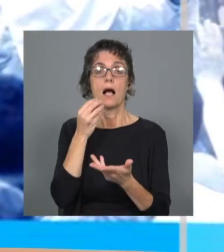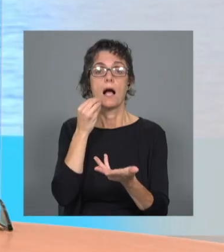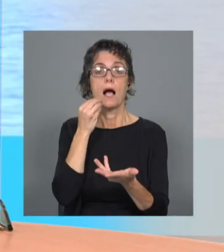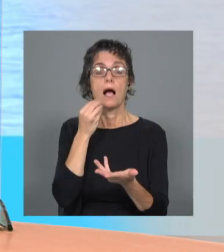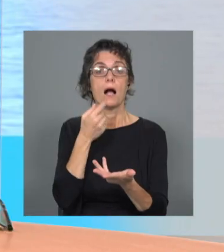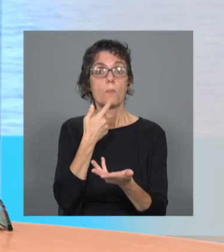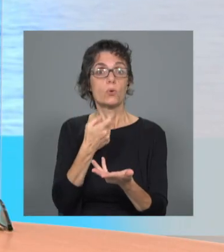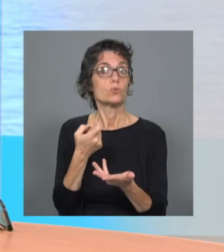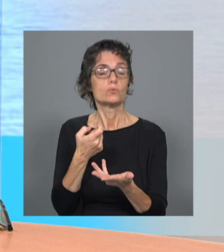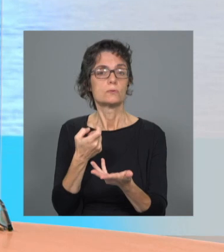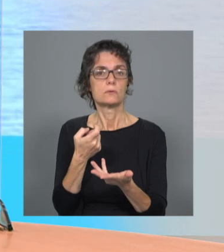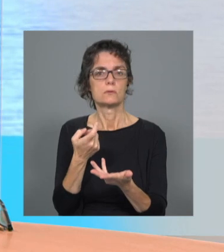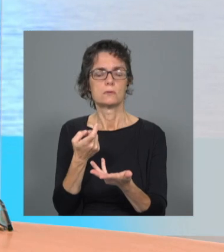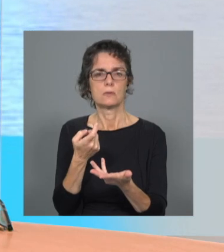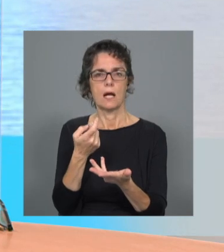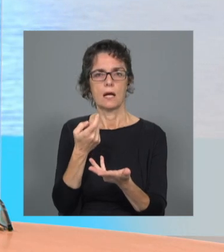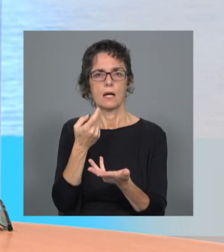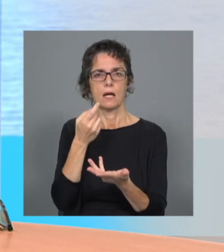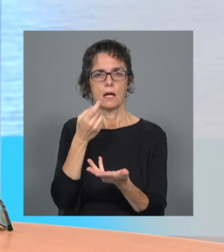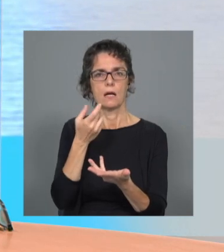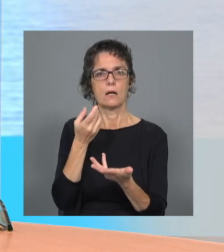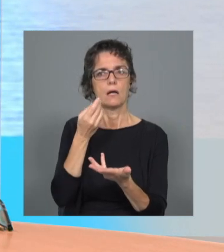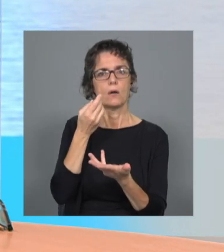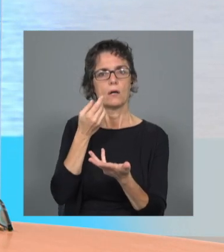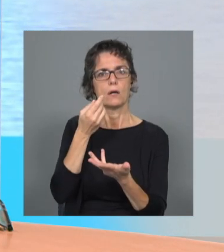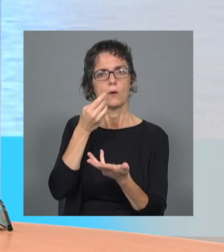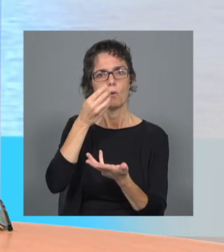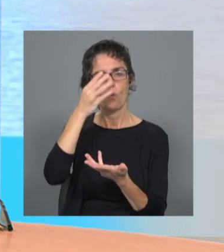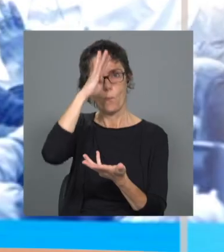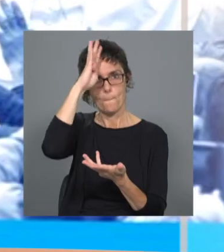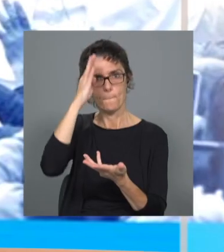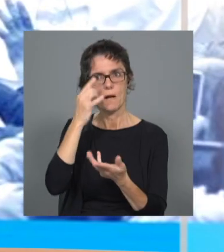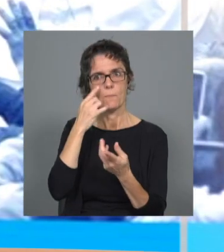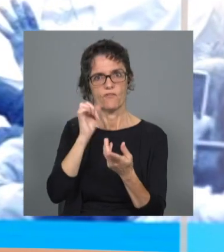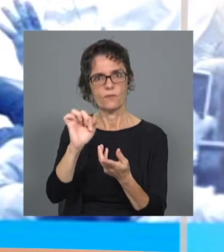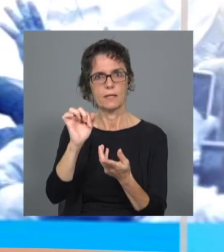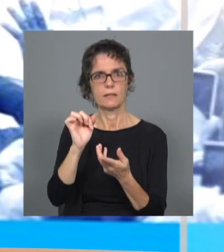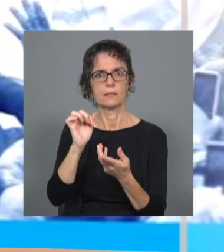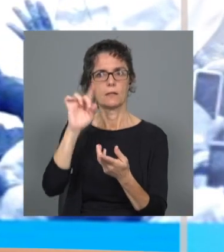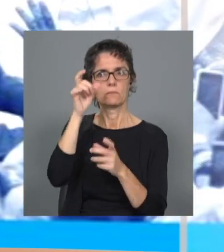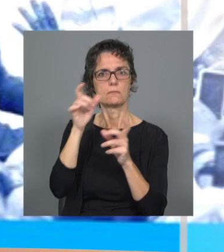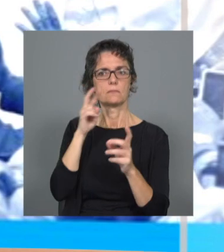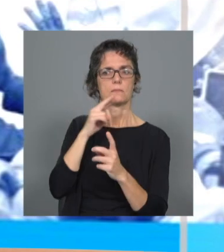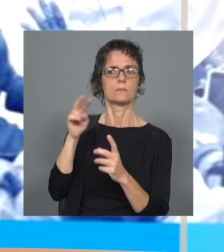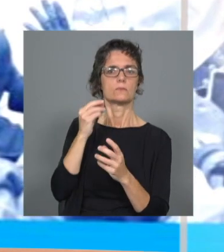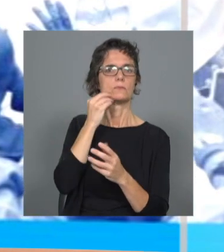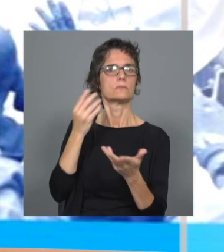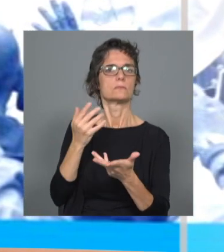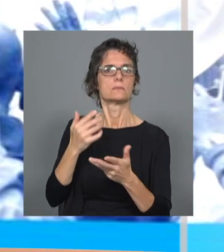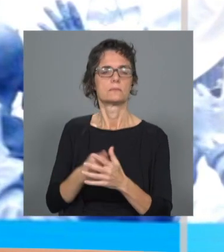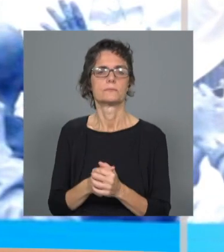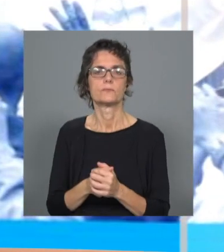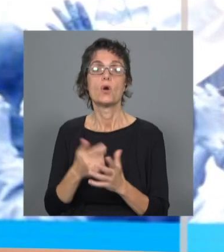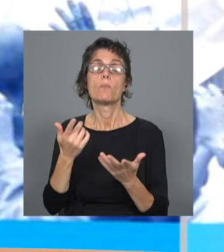o mundo está a olhar para esta iniciativa do Papa? Há duas grandes tendências que, aliás, o Sr. Cardeal Dom